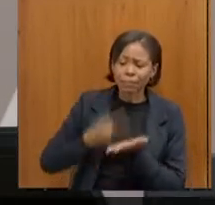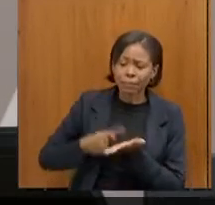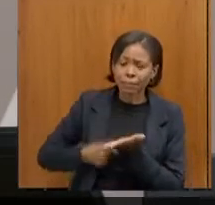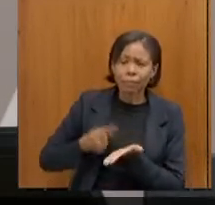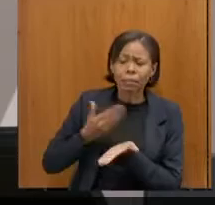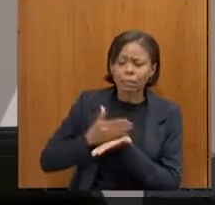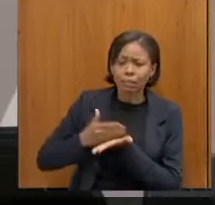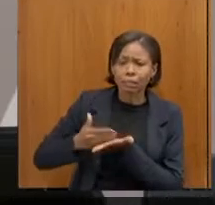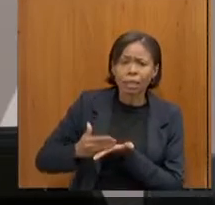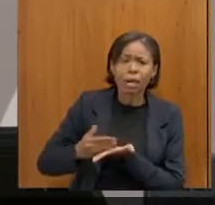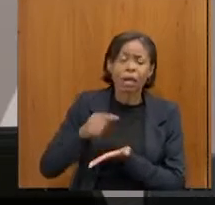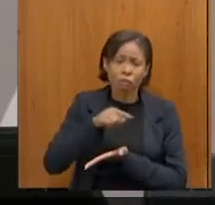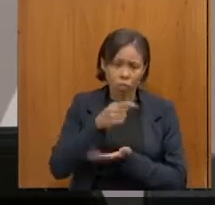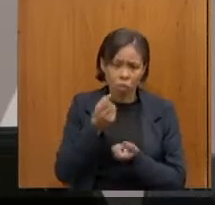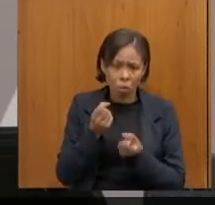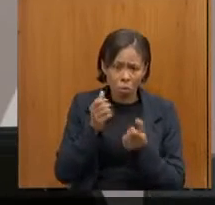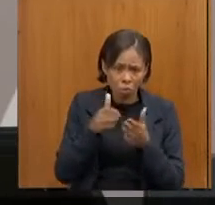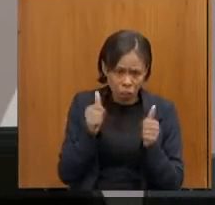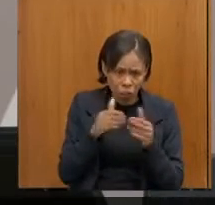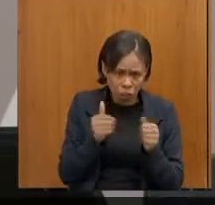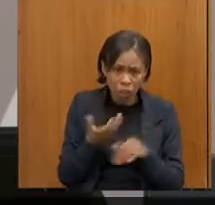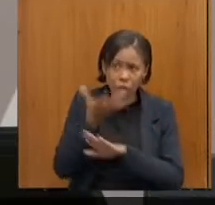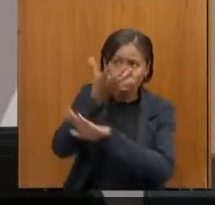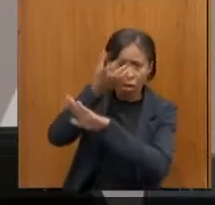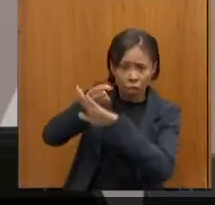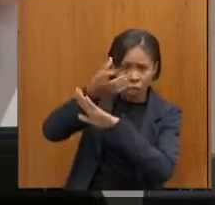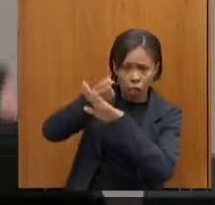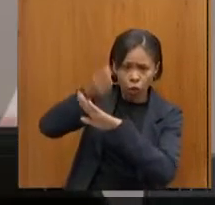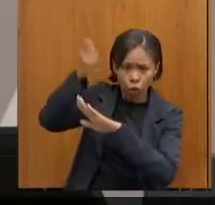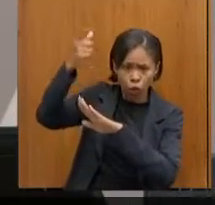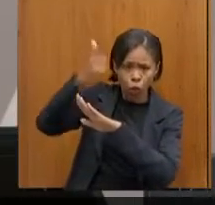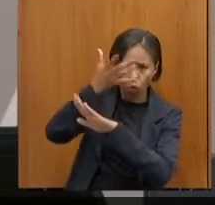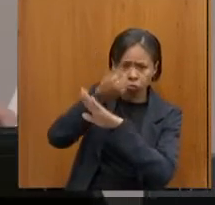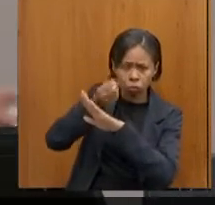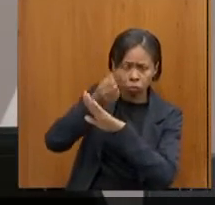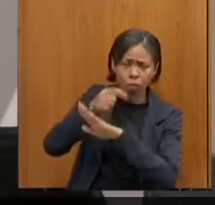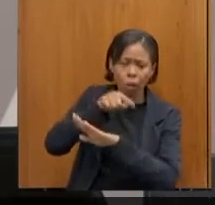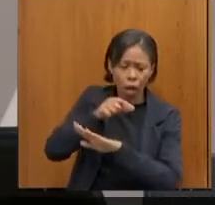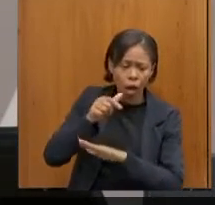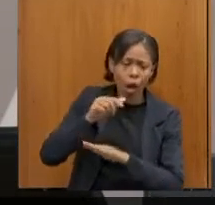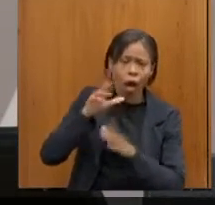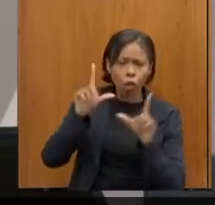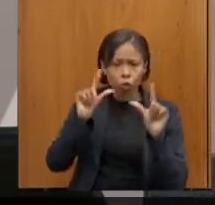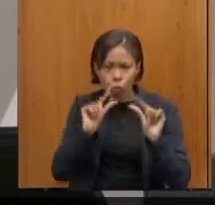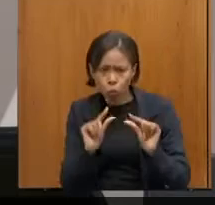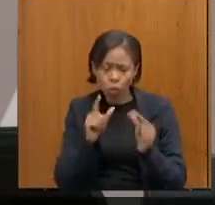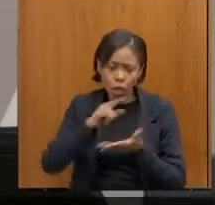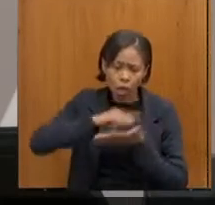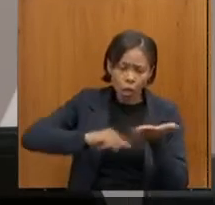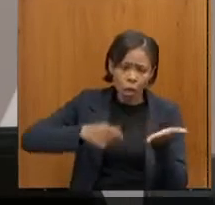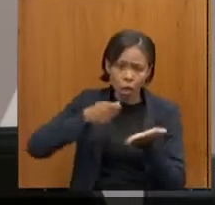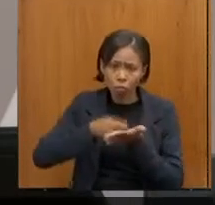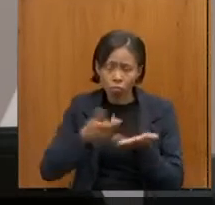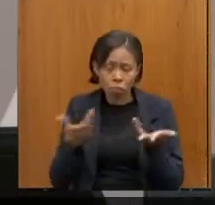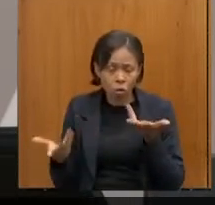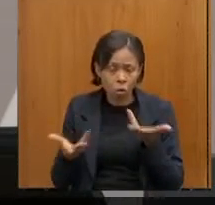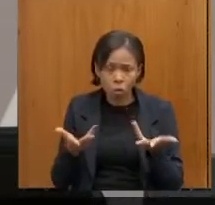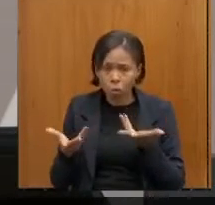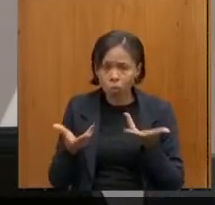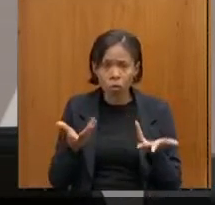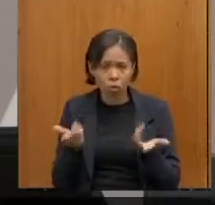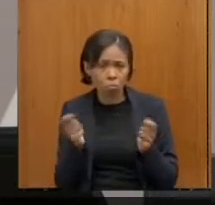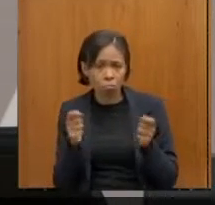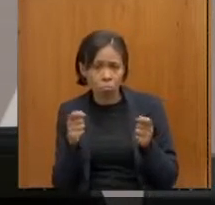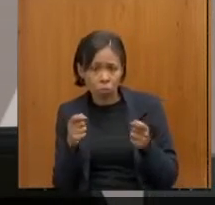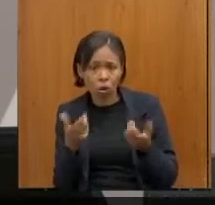para poder melhorar essa conta que você já não pagam e a Cemig tem prejuízo acumu terminar essa